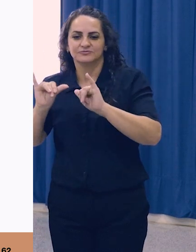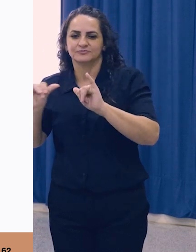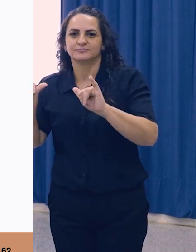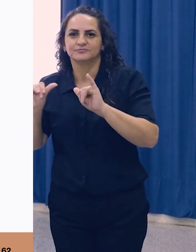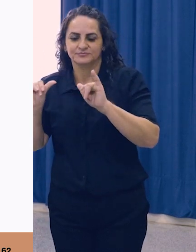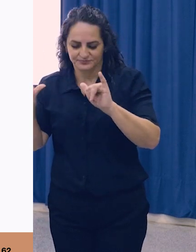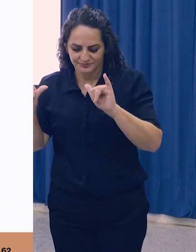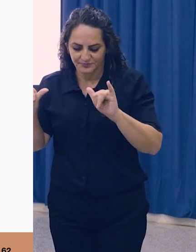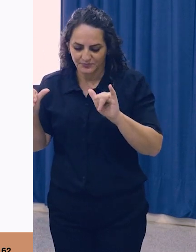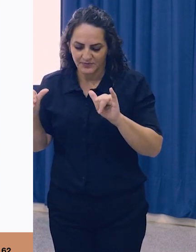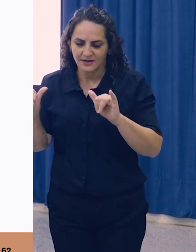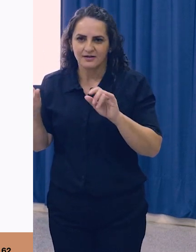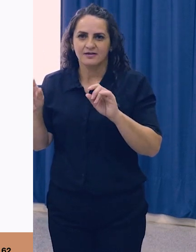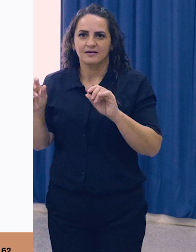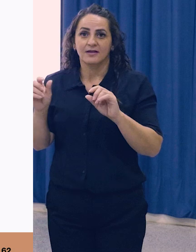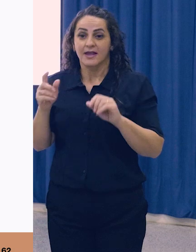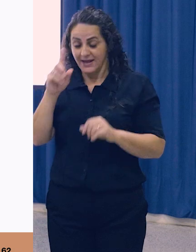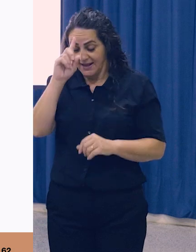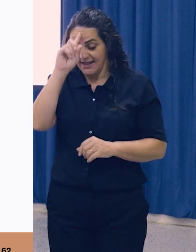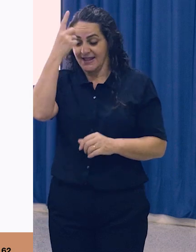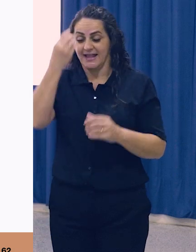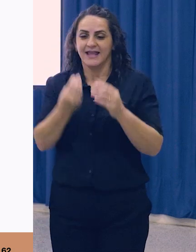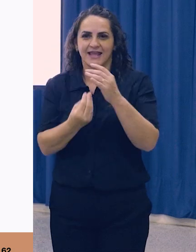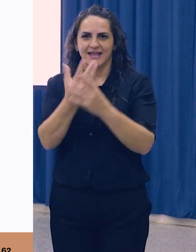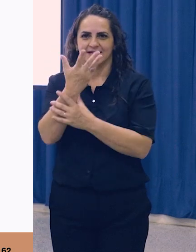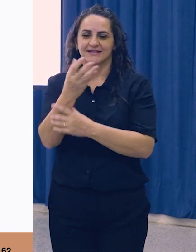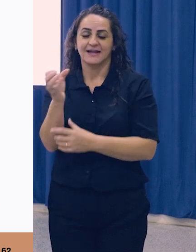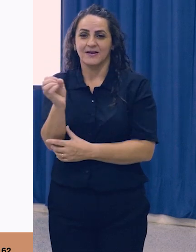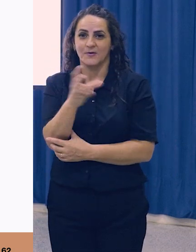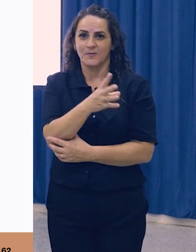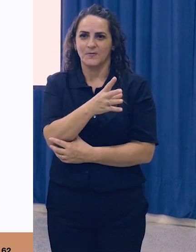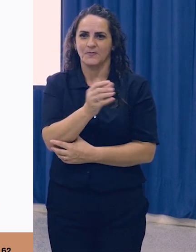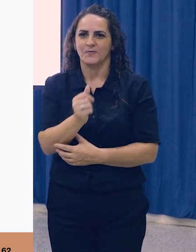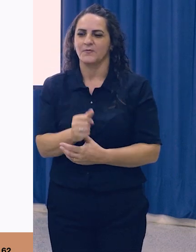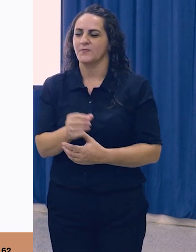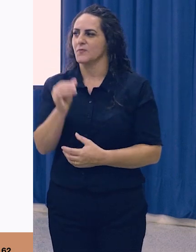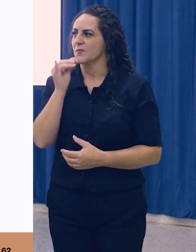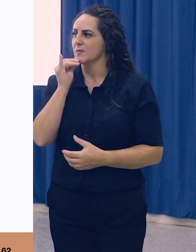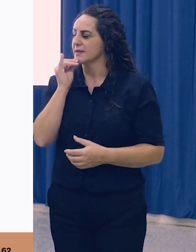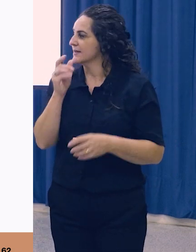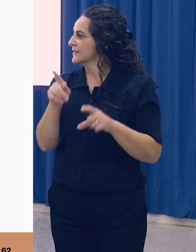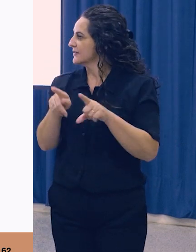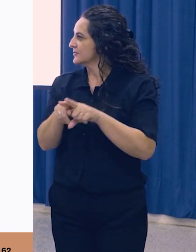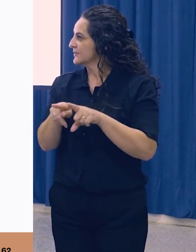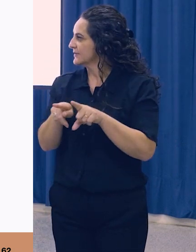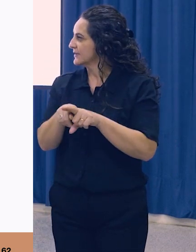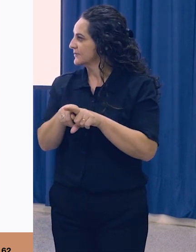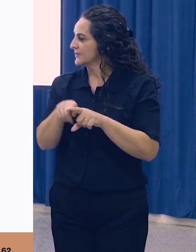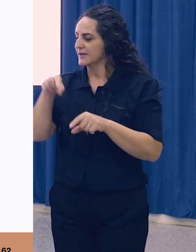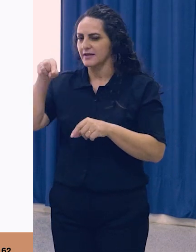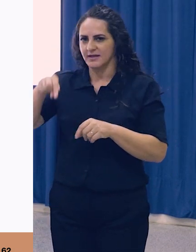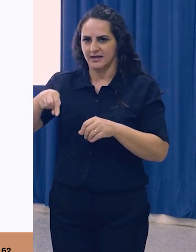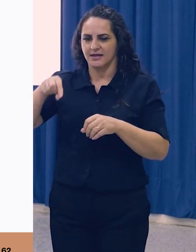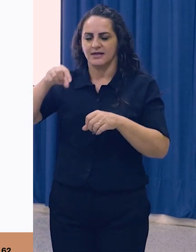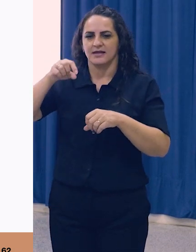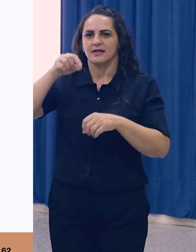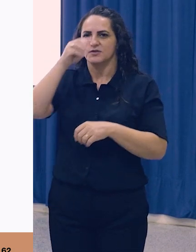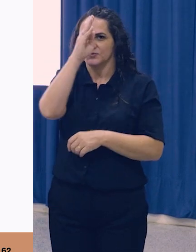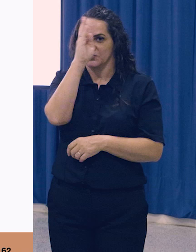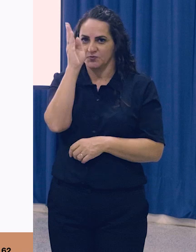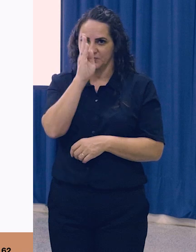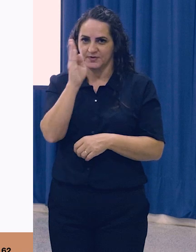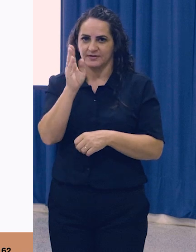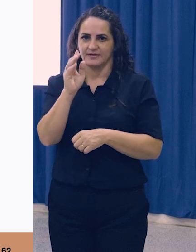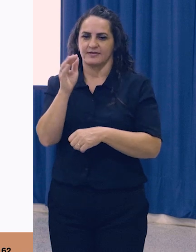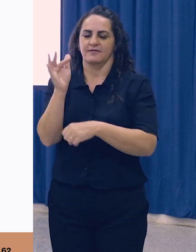fazerem as suas versões disso. Outro exemplo também nacional é do filme Minha Mãe é uma Peça.